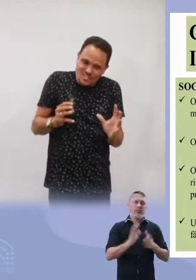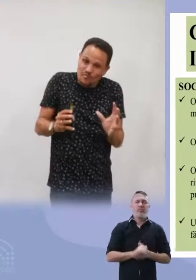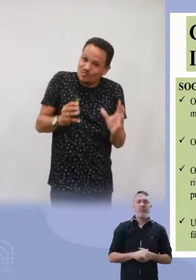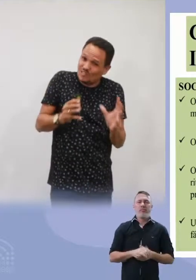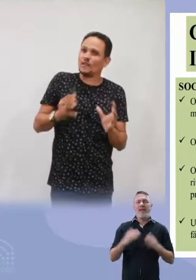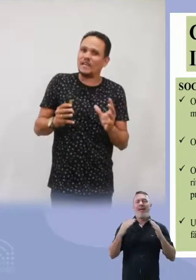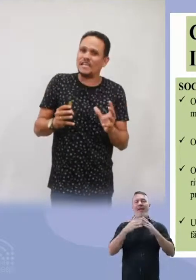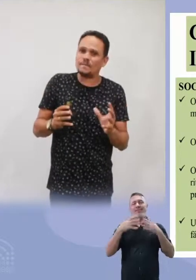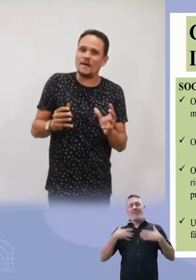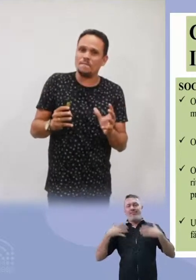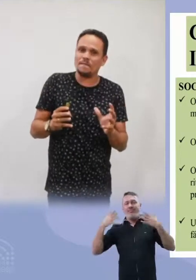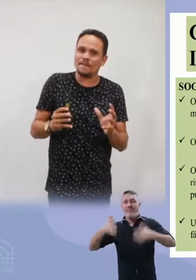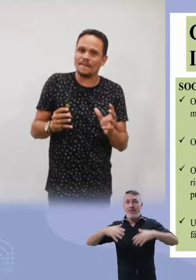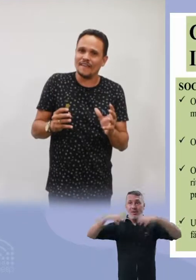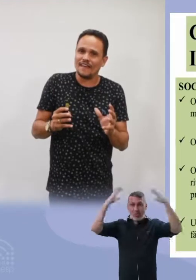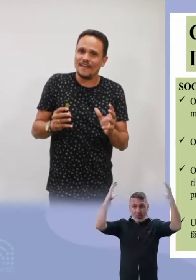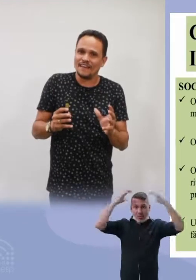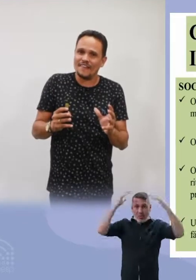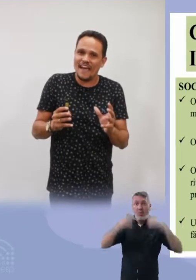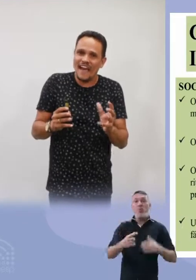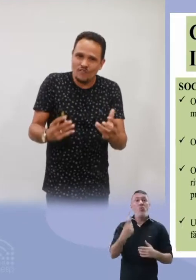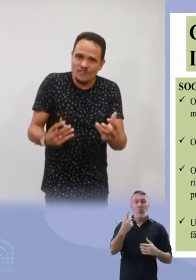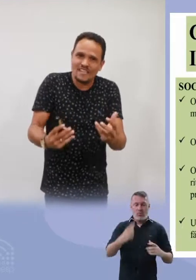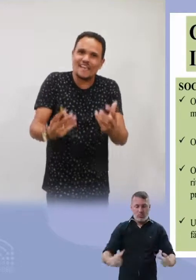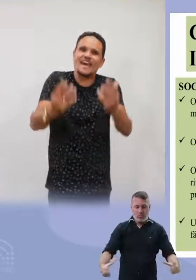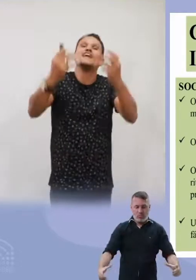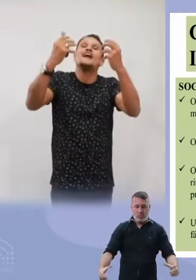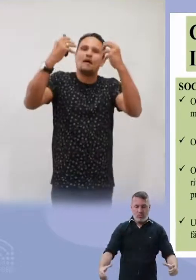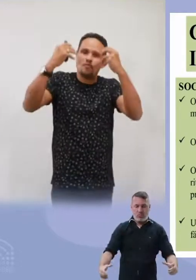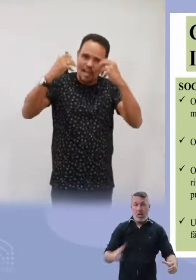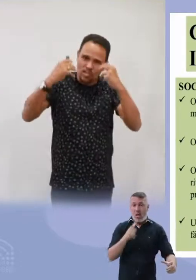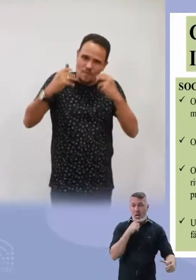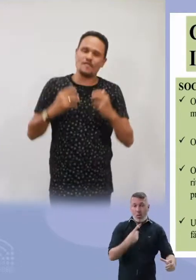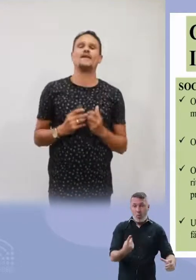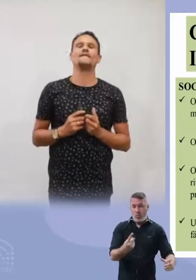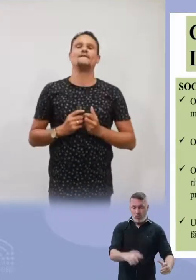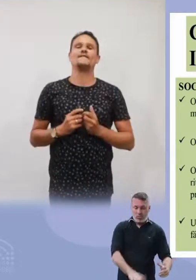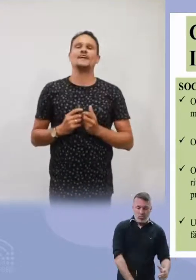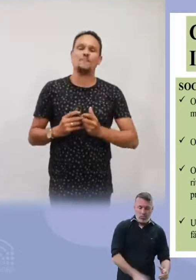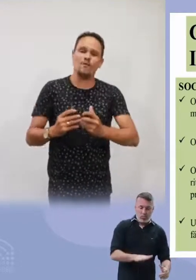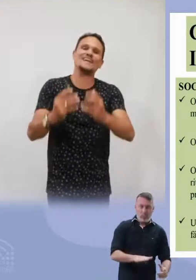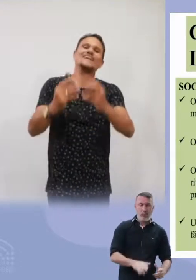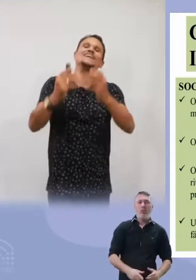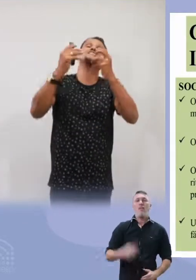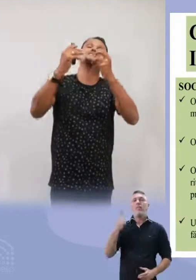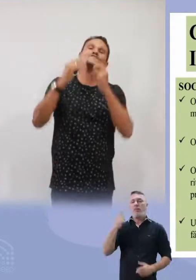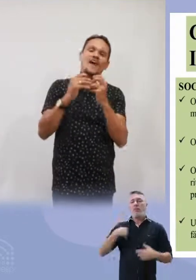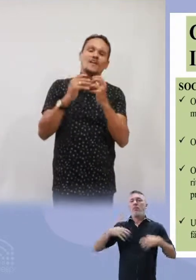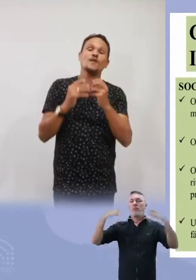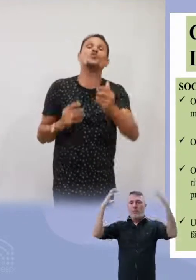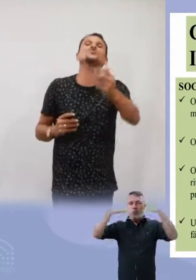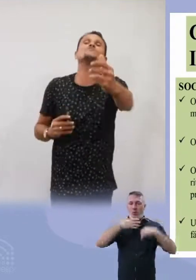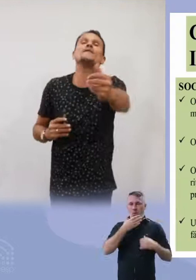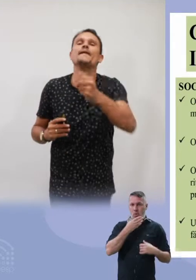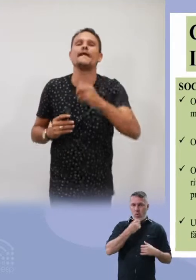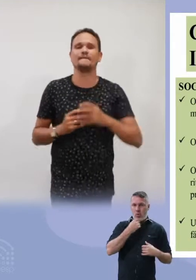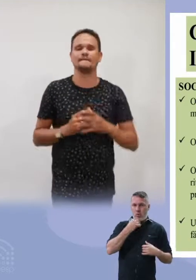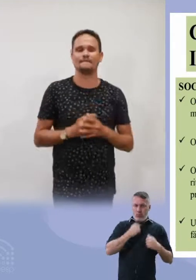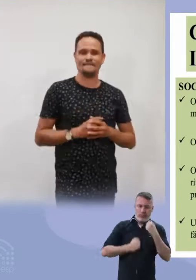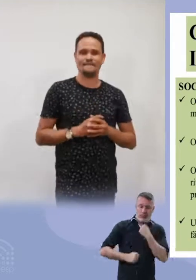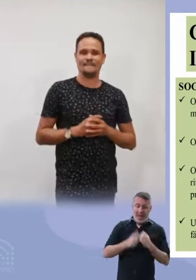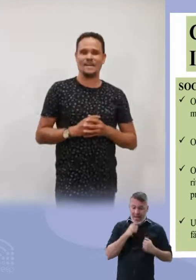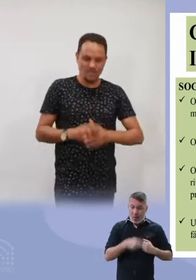água que já não está tão limpa, né? Você ia, a mulher tomava banho. Depois a criança mais velha. Por último o